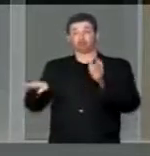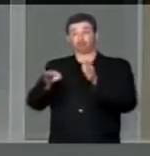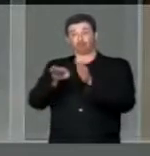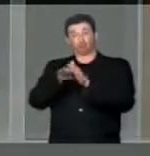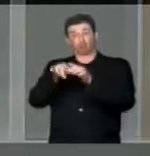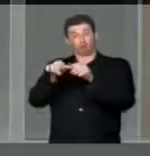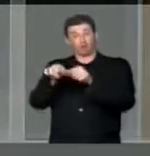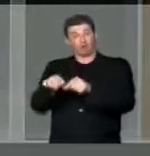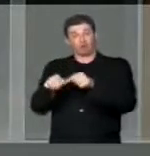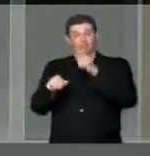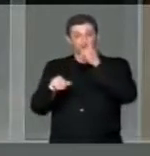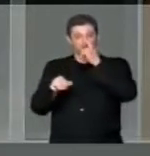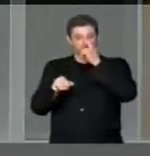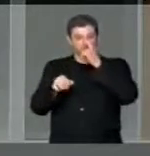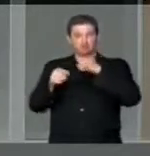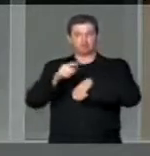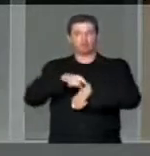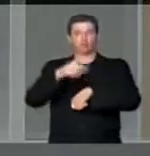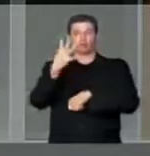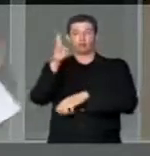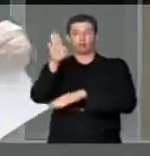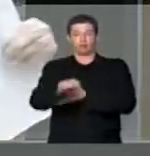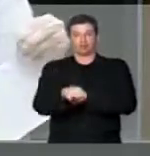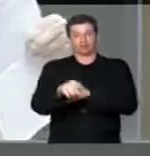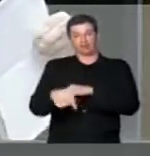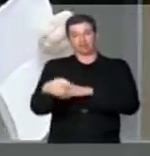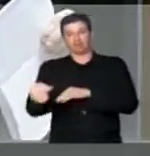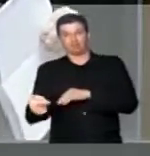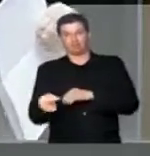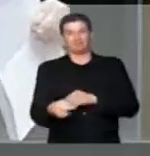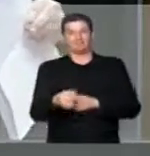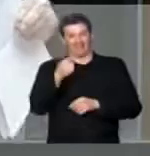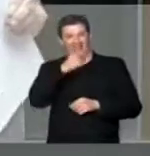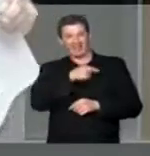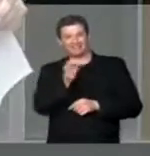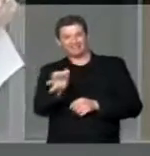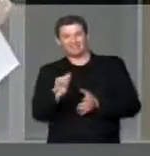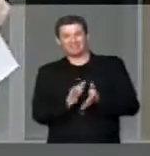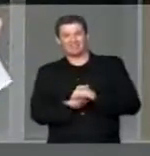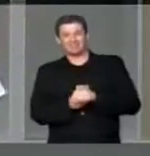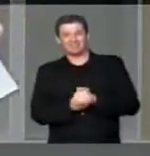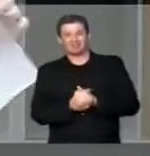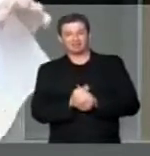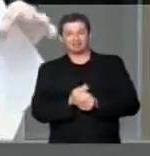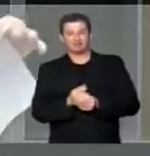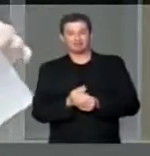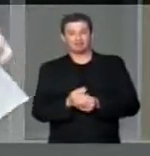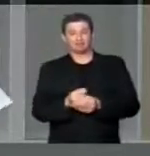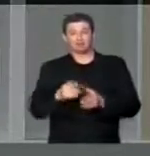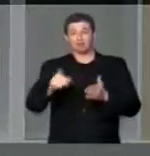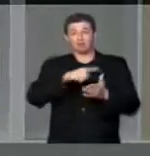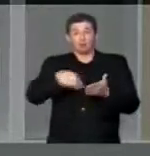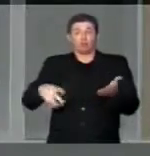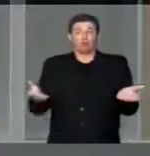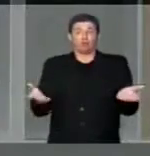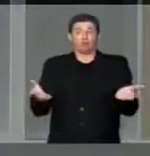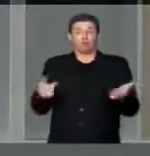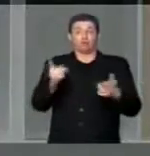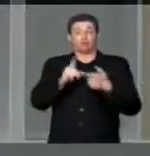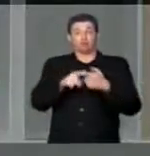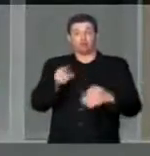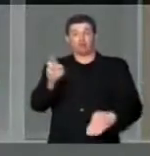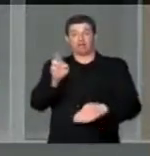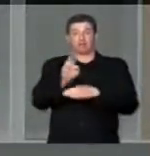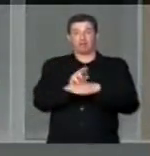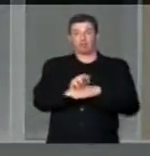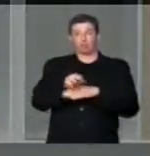Arnaldo, depois das 16 horas. Fantástico, né? E está anulado, né? Porque se você recorre,